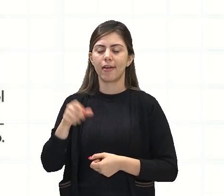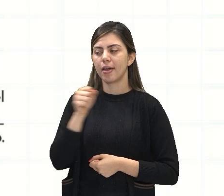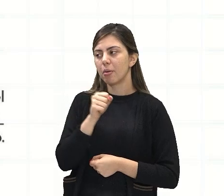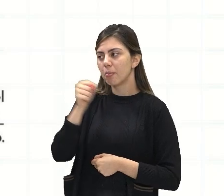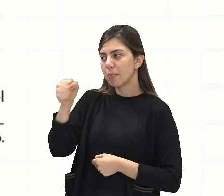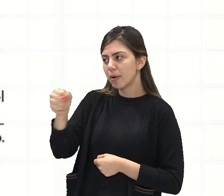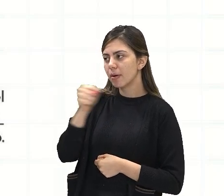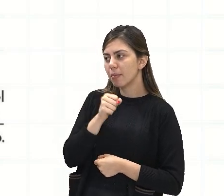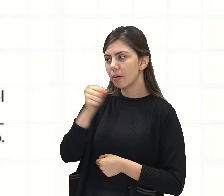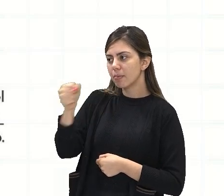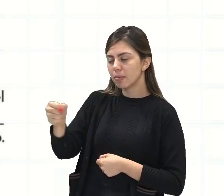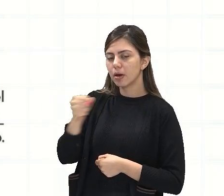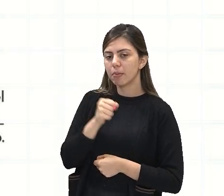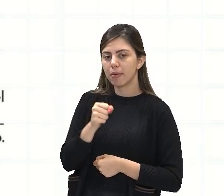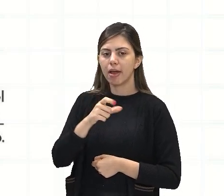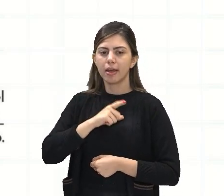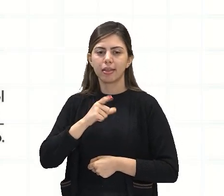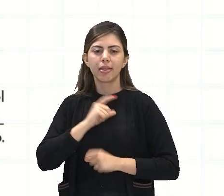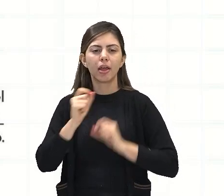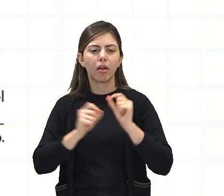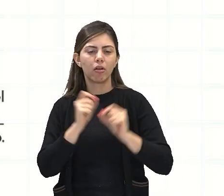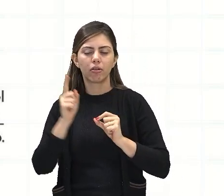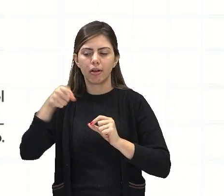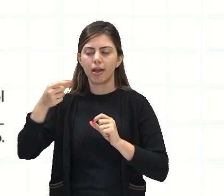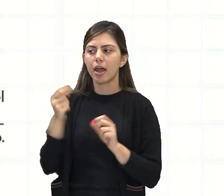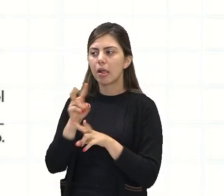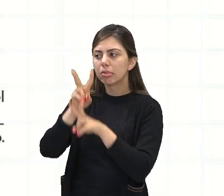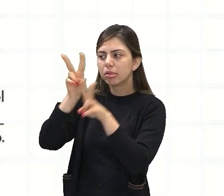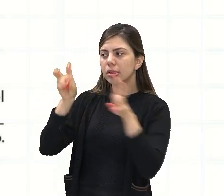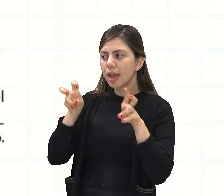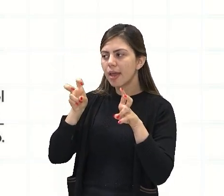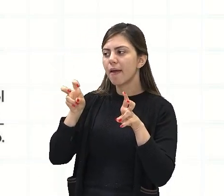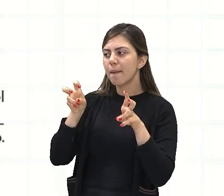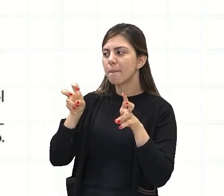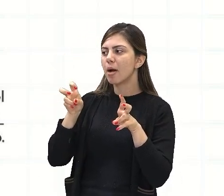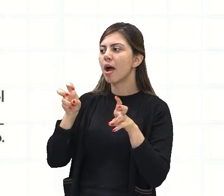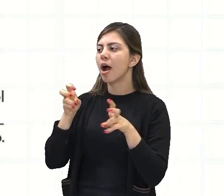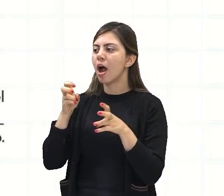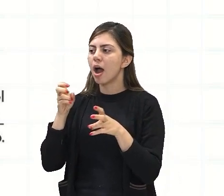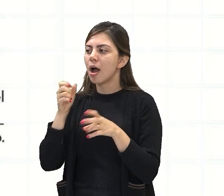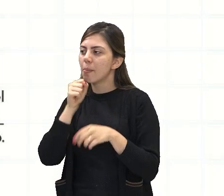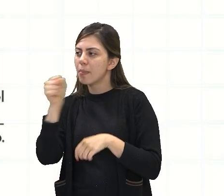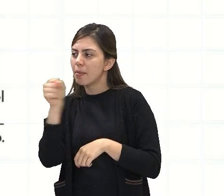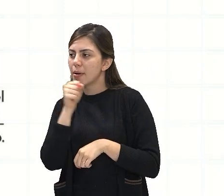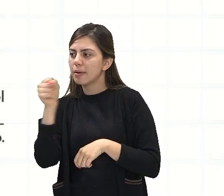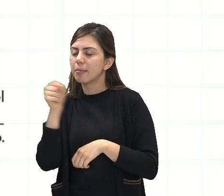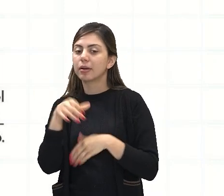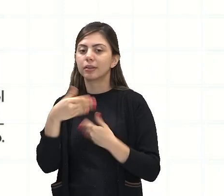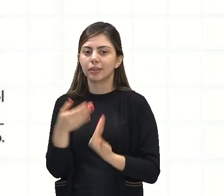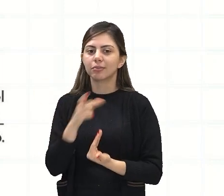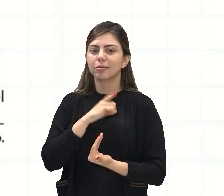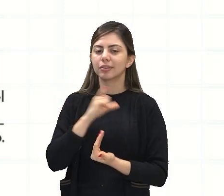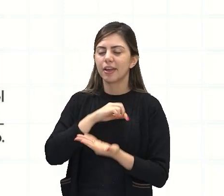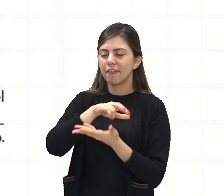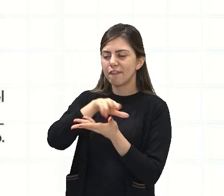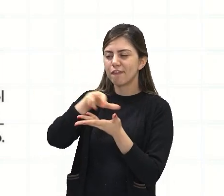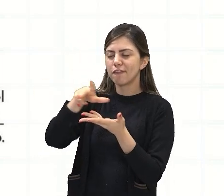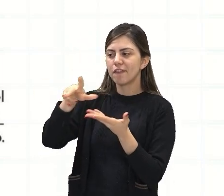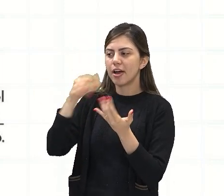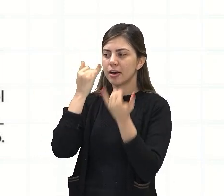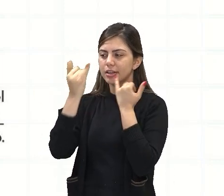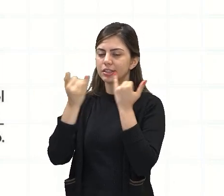reportagem, que ela se aprofunda numa determinada notícia e, portanto, ali você tem vários